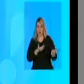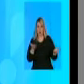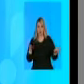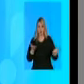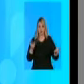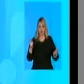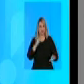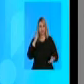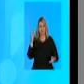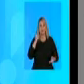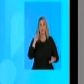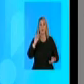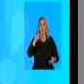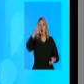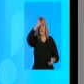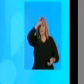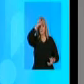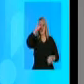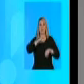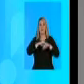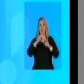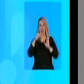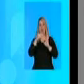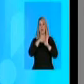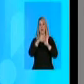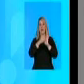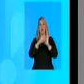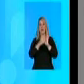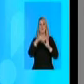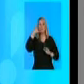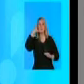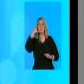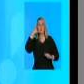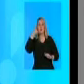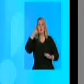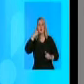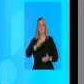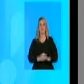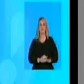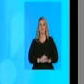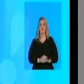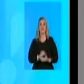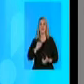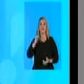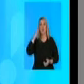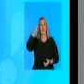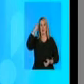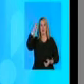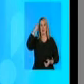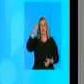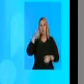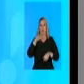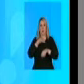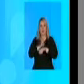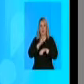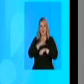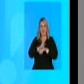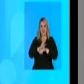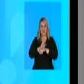tem é aprender a fazer aplicativos de telefone celular. A pessoa que inventou o WhatsApp era uma pessoa